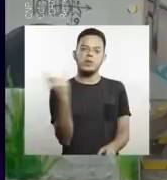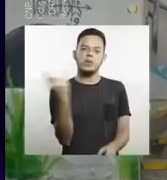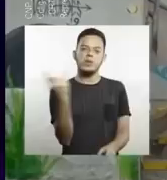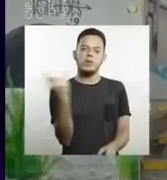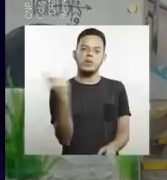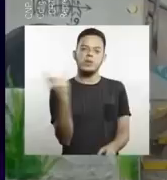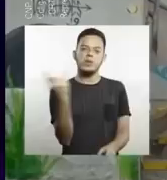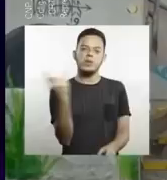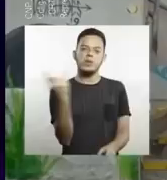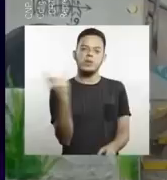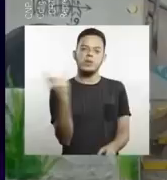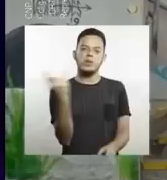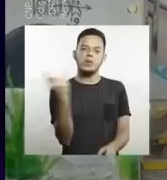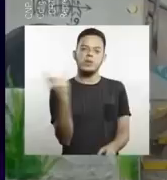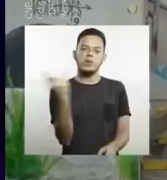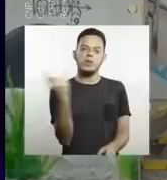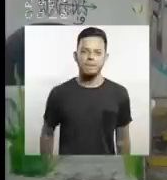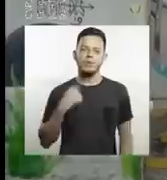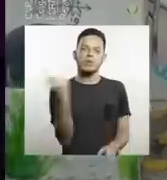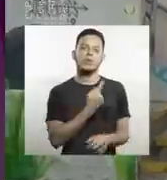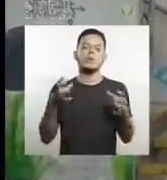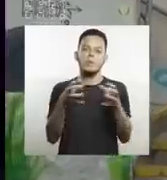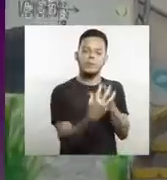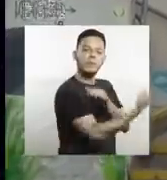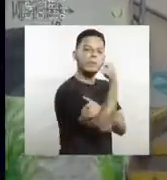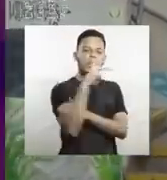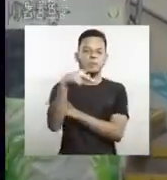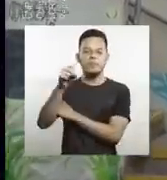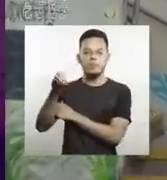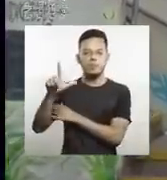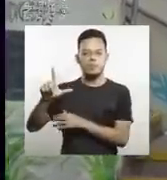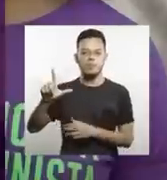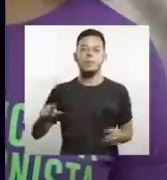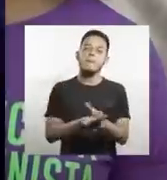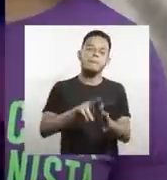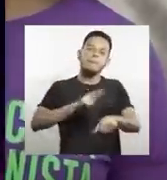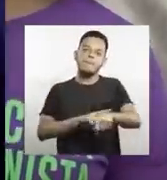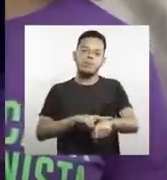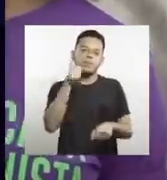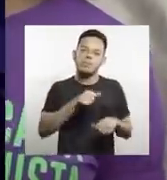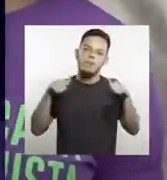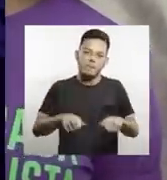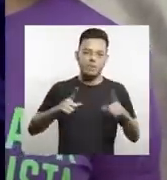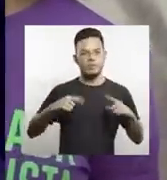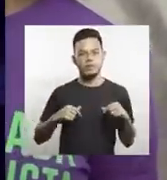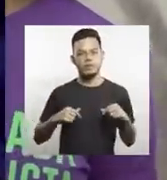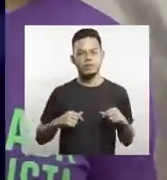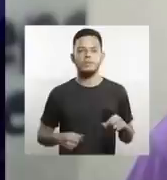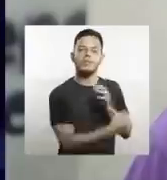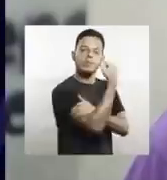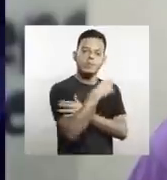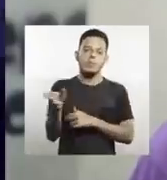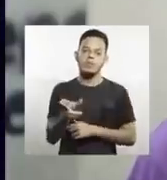tentar eleger. Vamos lá, então. Somos a bancada feminista do PSOL. Chegou a hora das mulheres ocuparem a